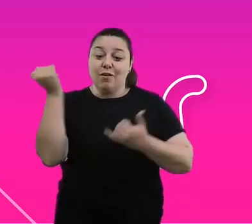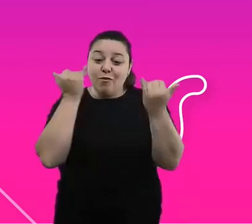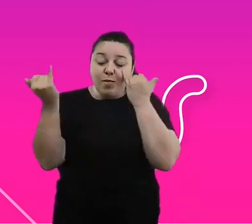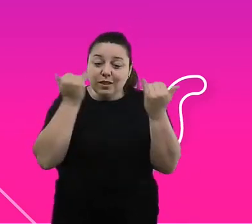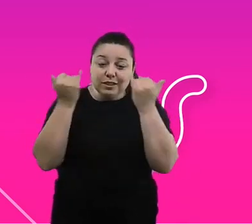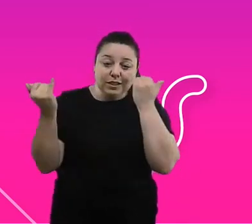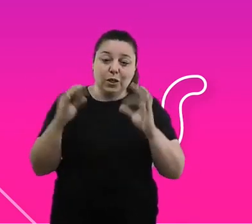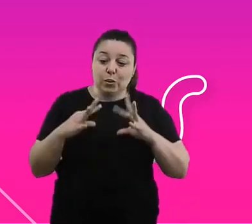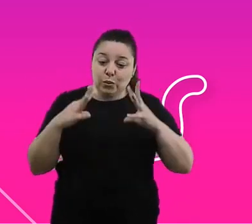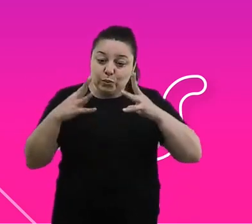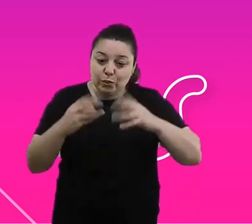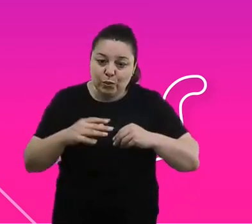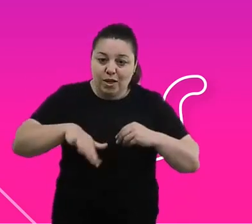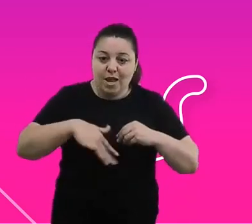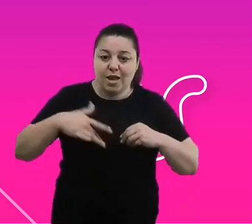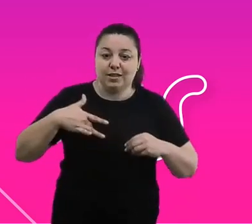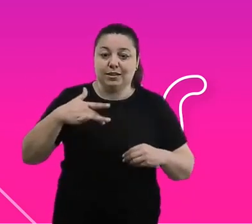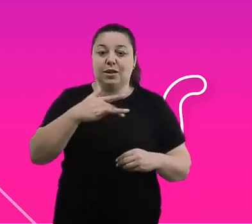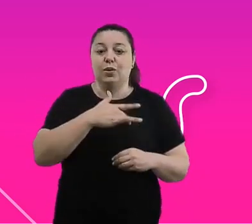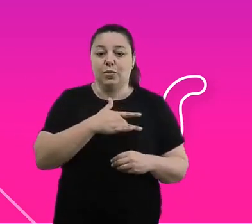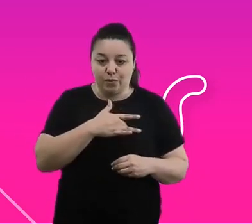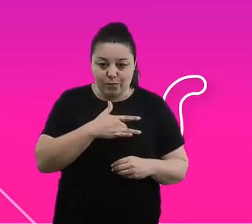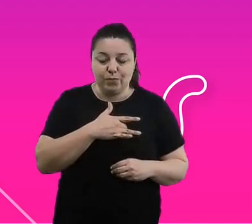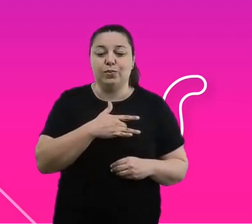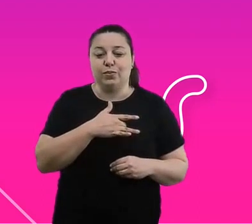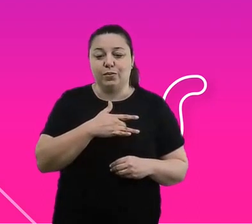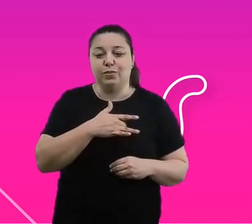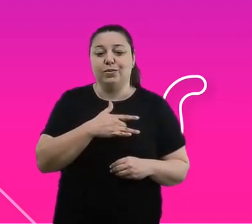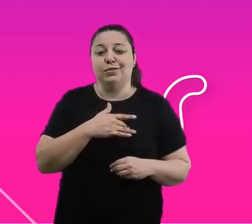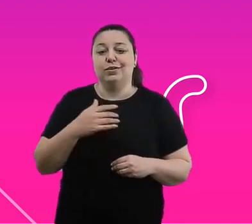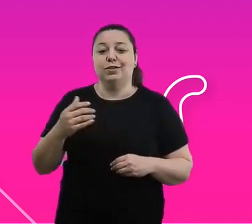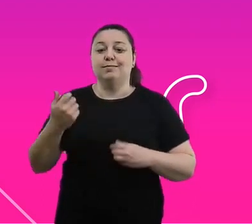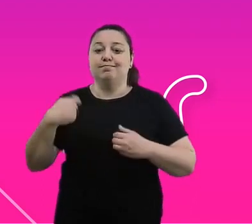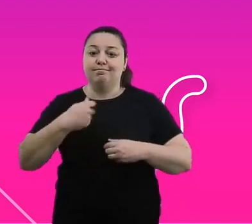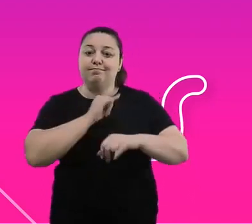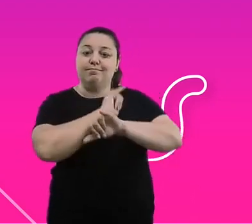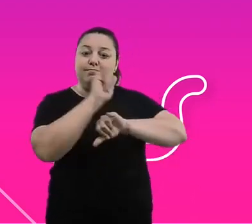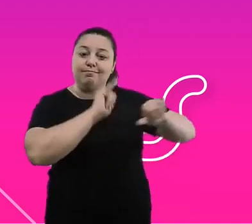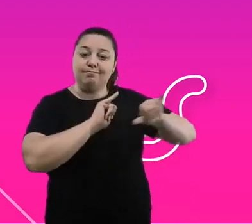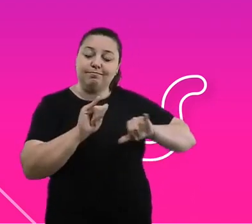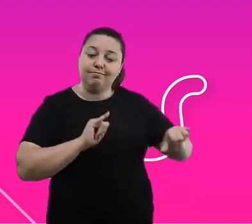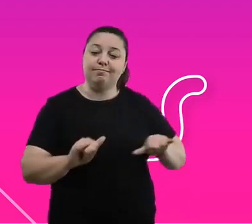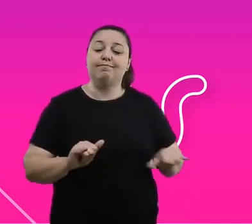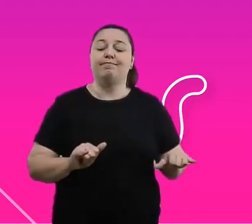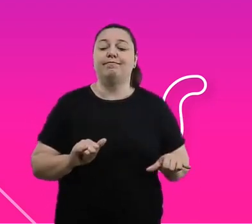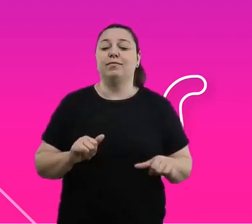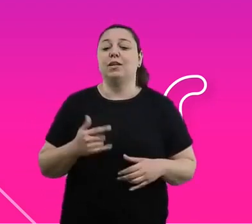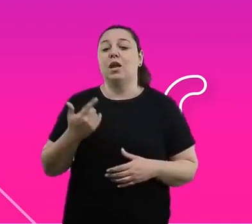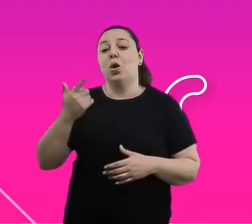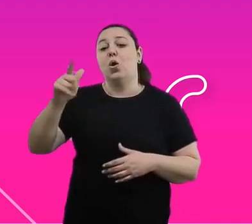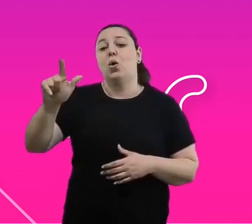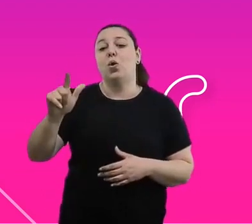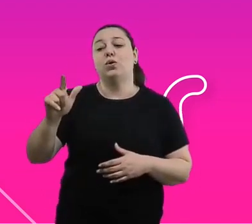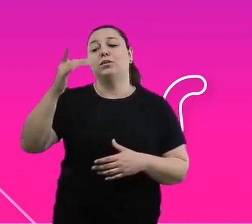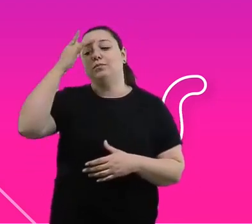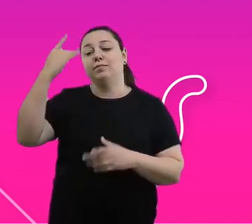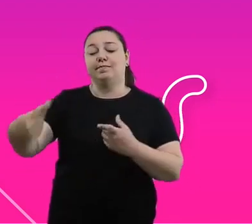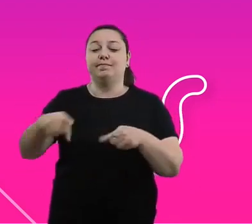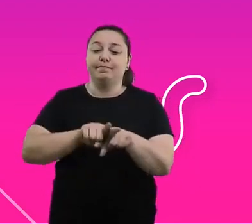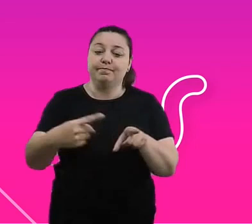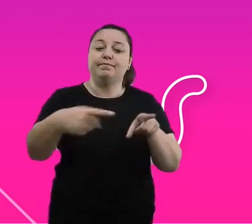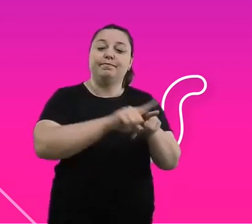seu projeto tem todo esse caminho para isso. E, nossa, Leandro, é isso, né? Assim,